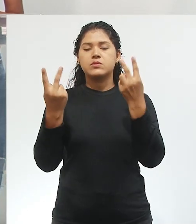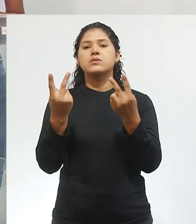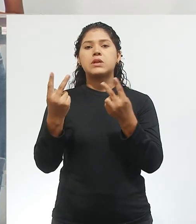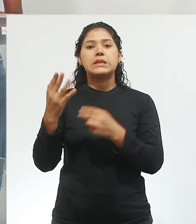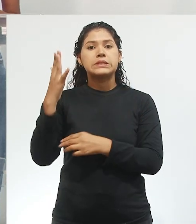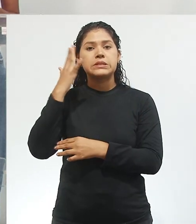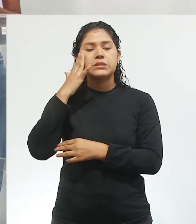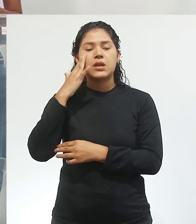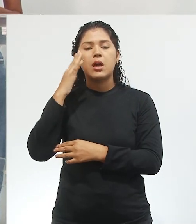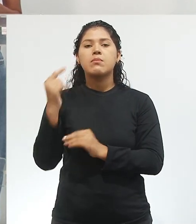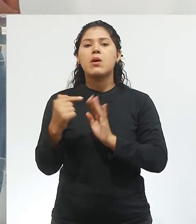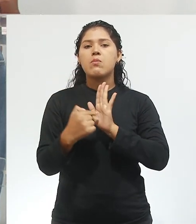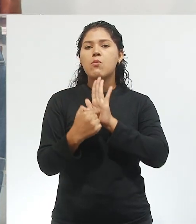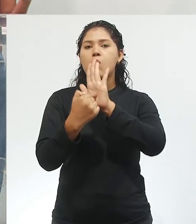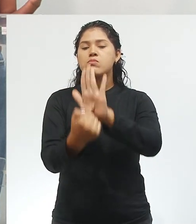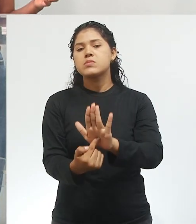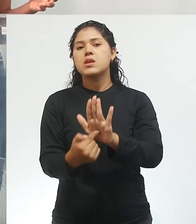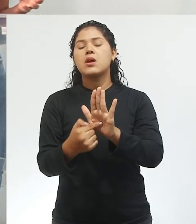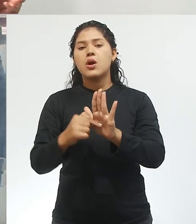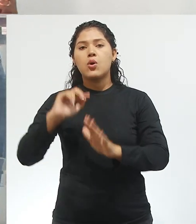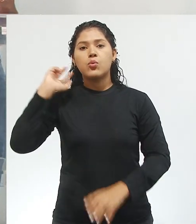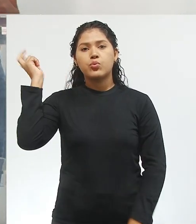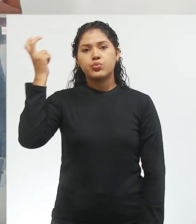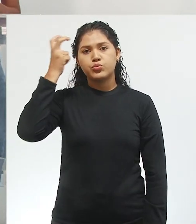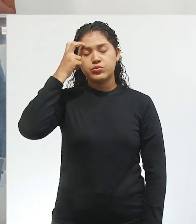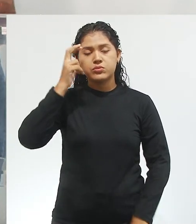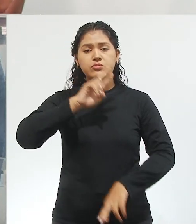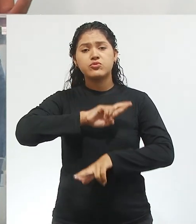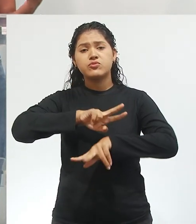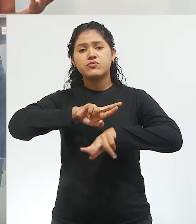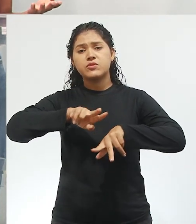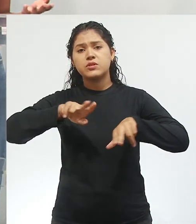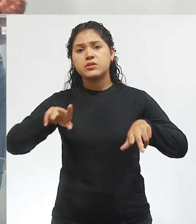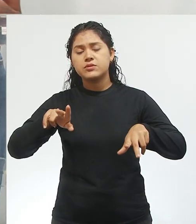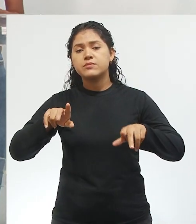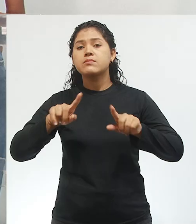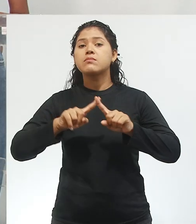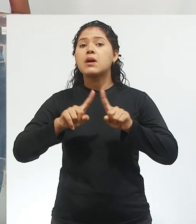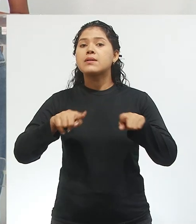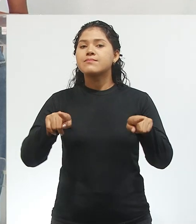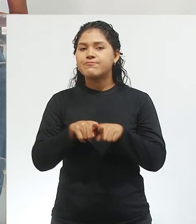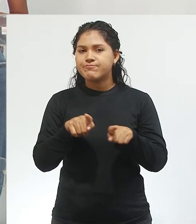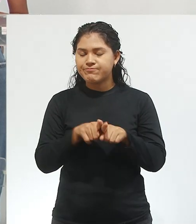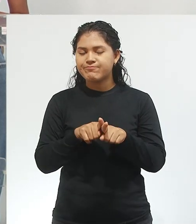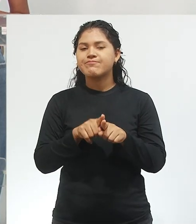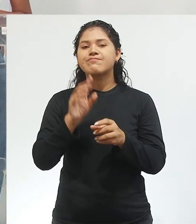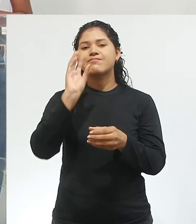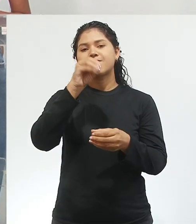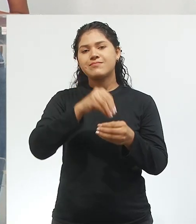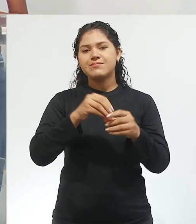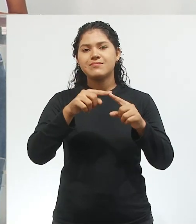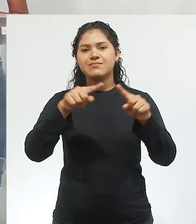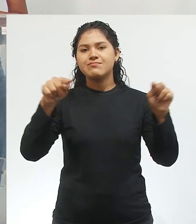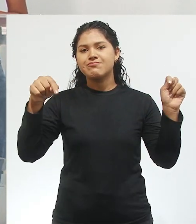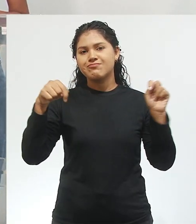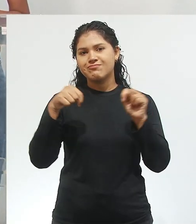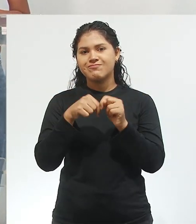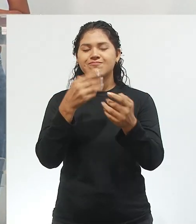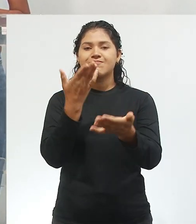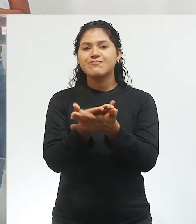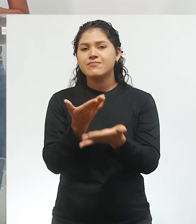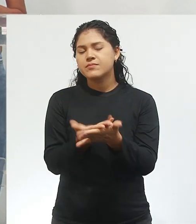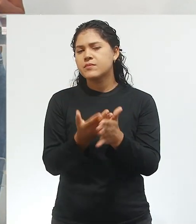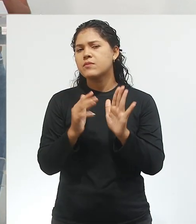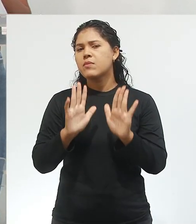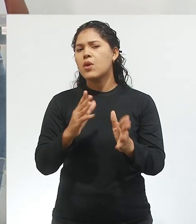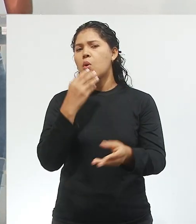as diferenças culturais existentes no mundo, e consequentemente na sala de aula. Então, como a